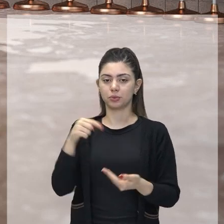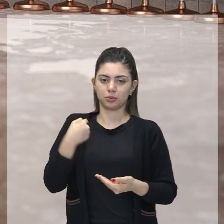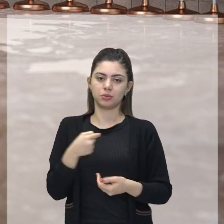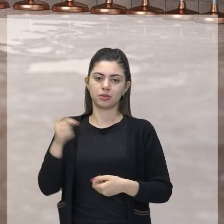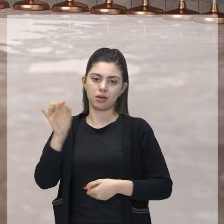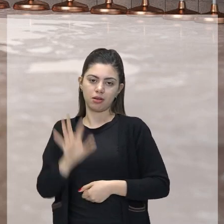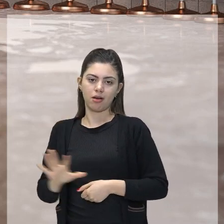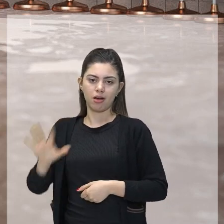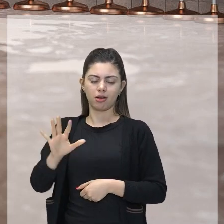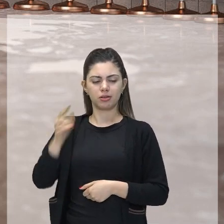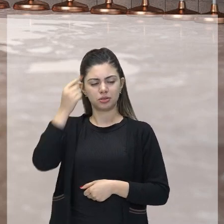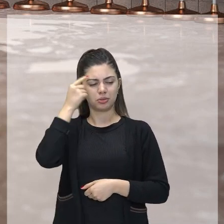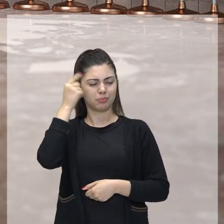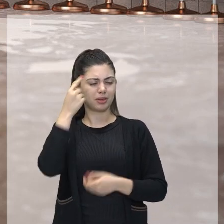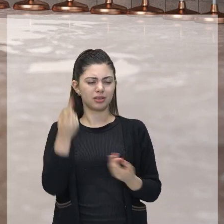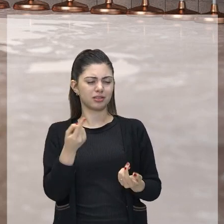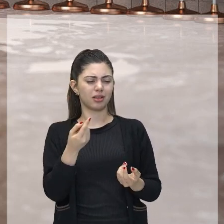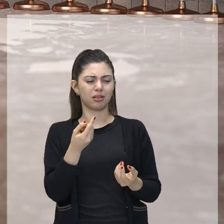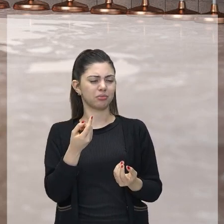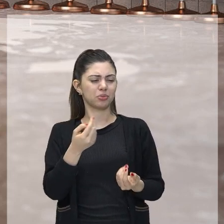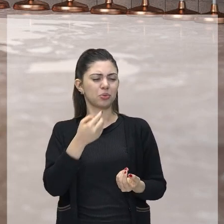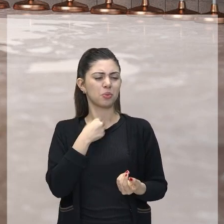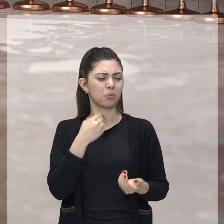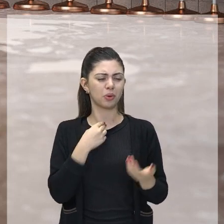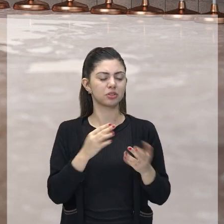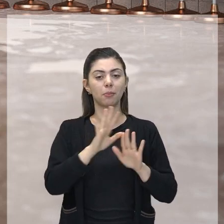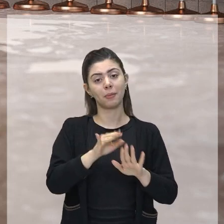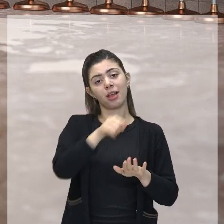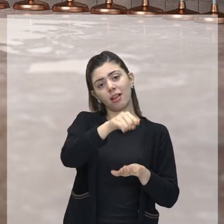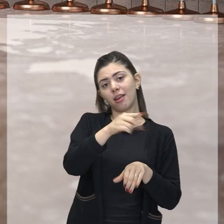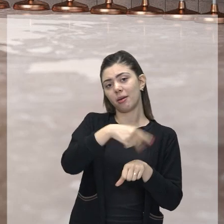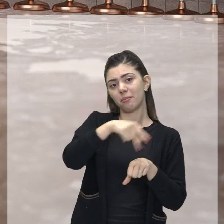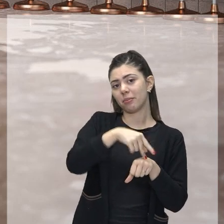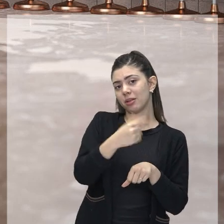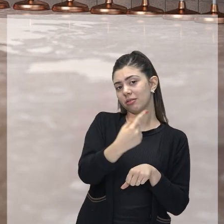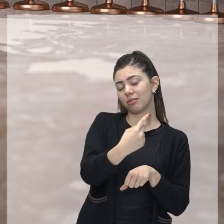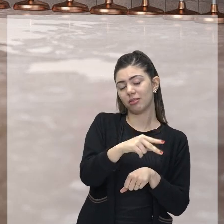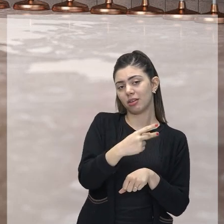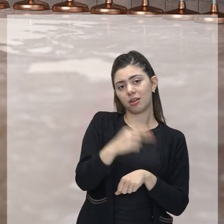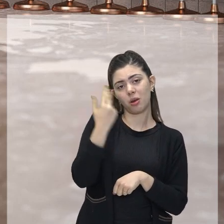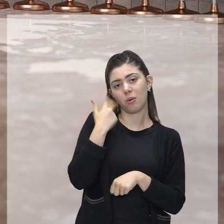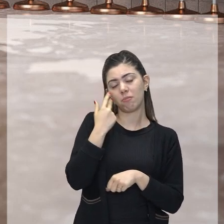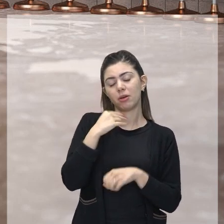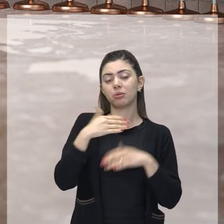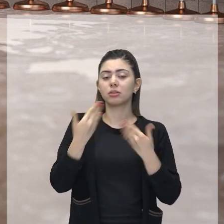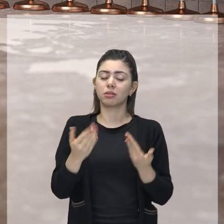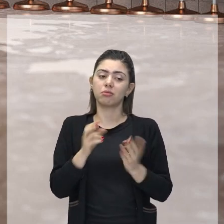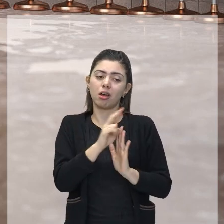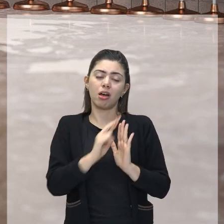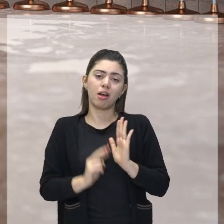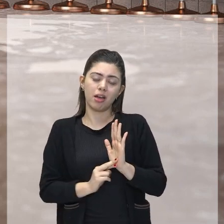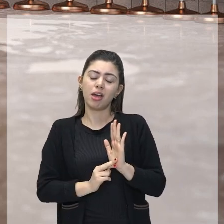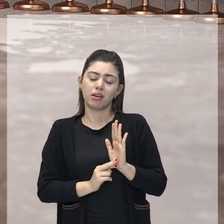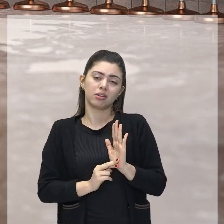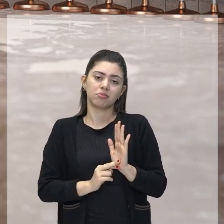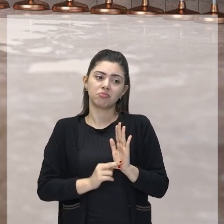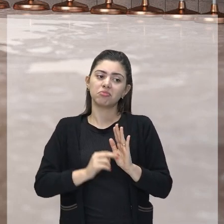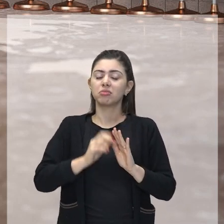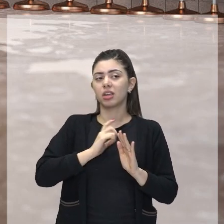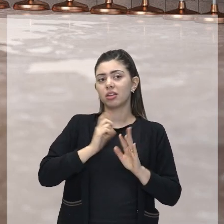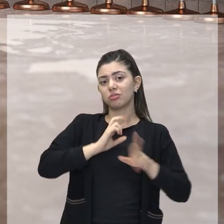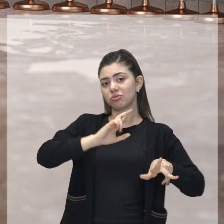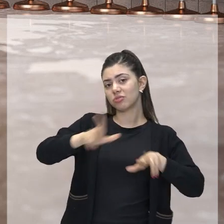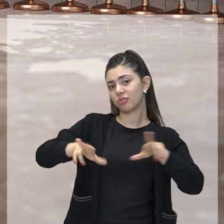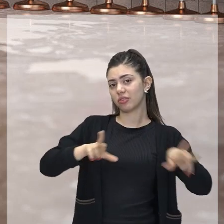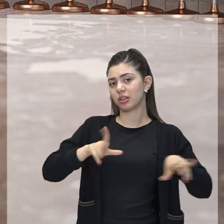não deveria ser misturada. Então as regras da vida dos países, elas variam muito. Então se a gente